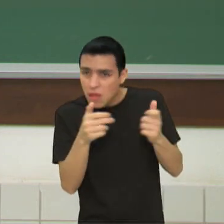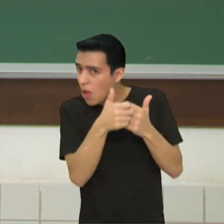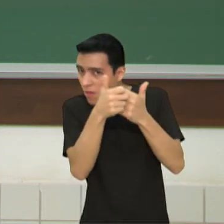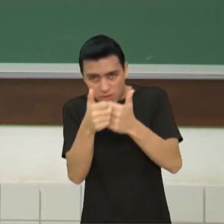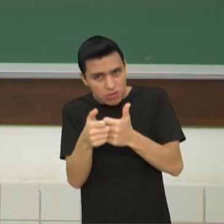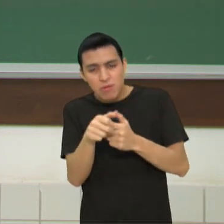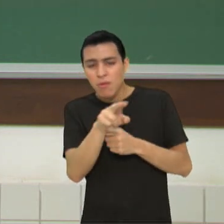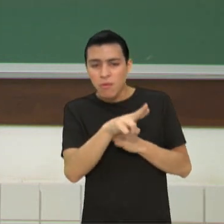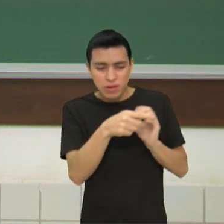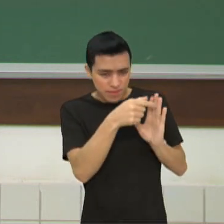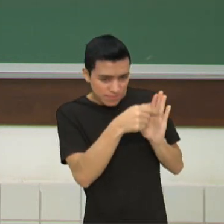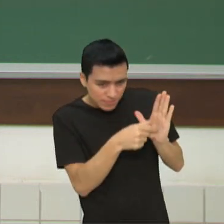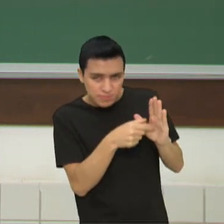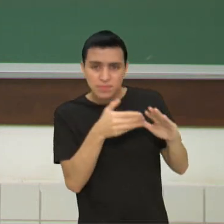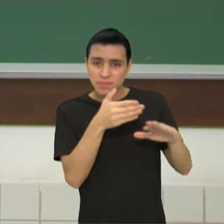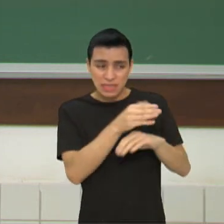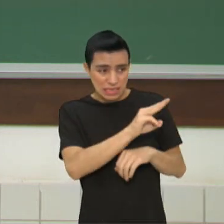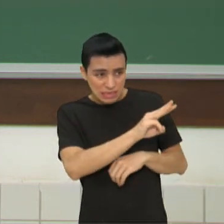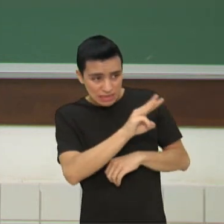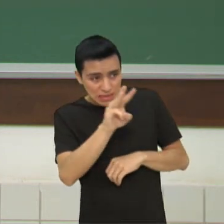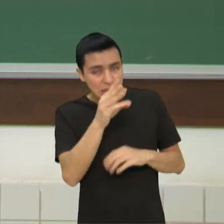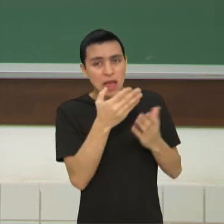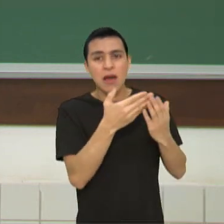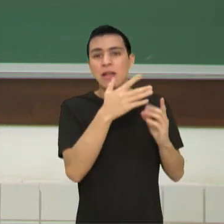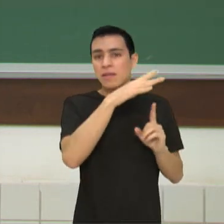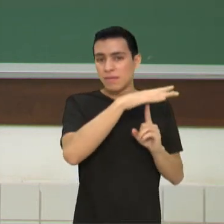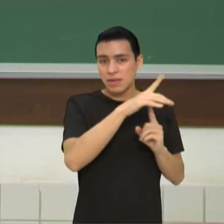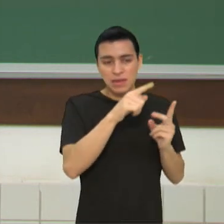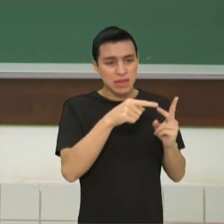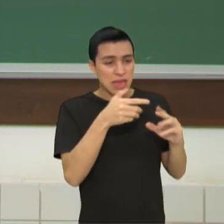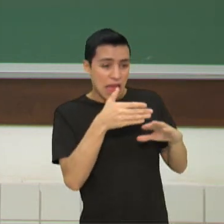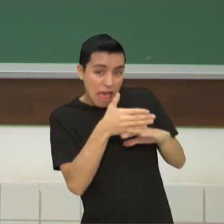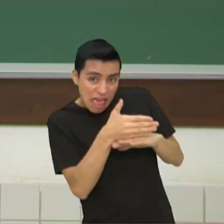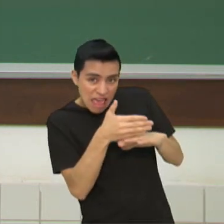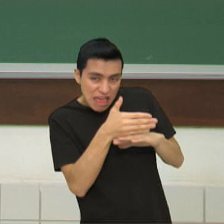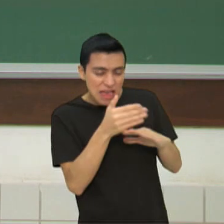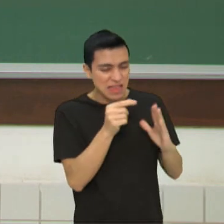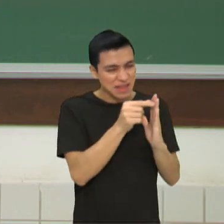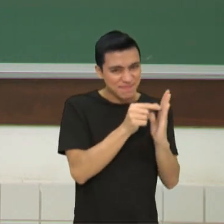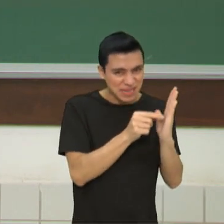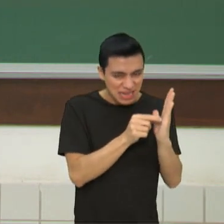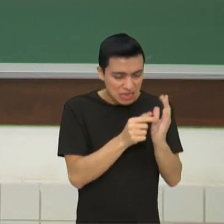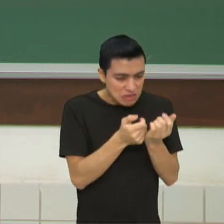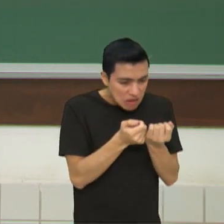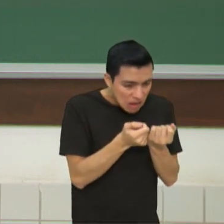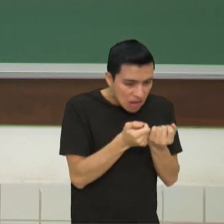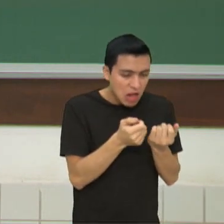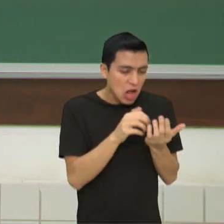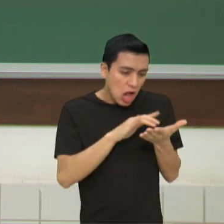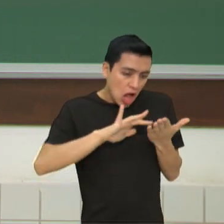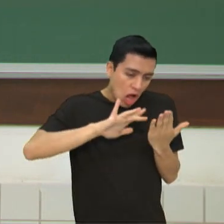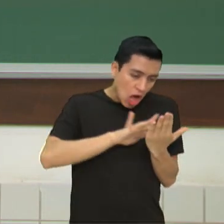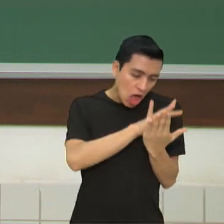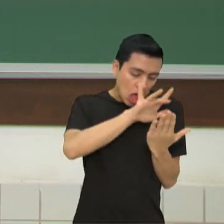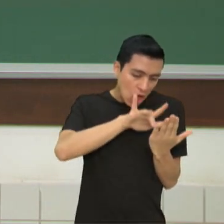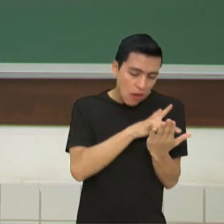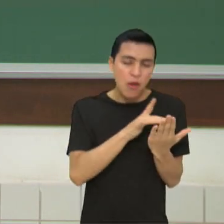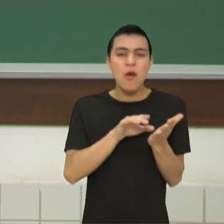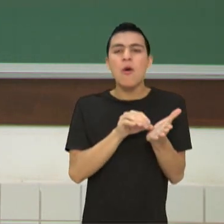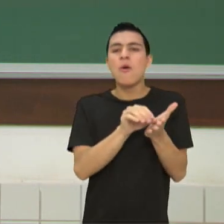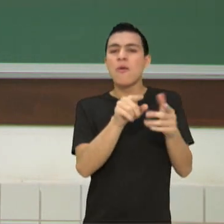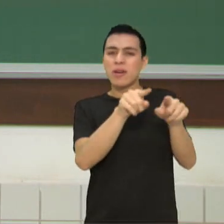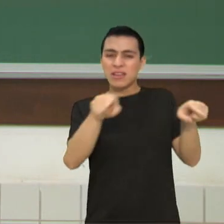os aplicativos. Acesse o site Aula Paraná, acesse o aplicativo Aula Paraná, acesse o Google Classroom. Procure o seu